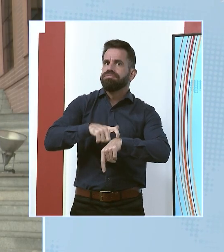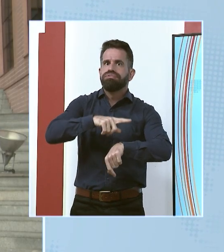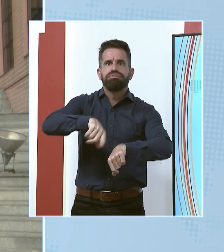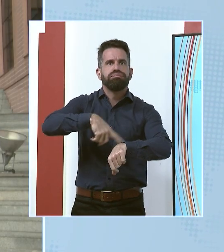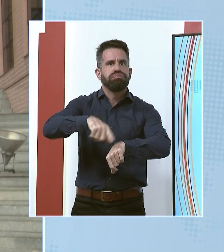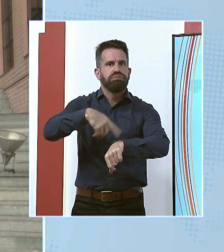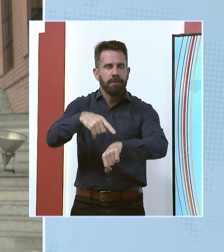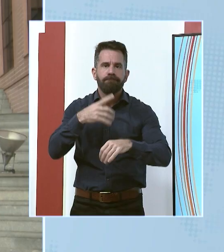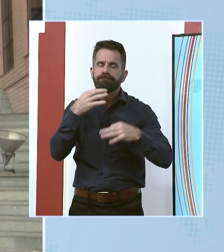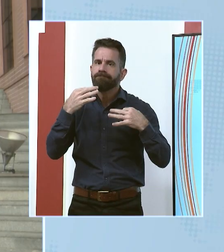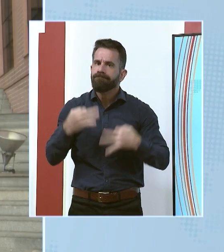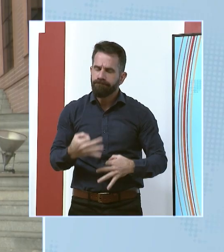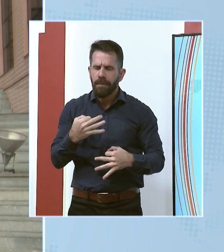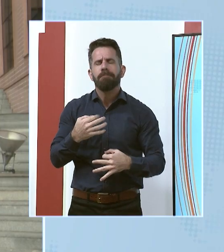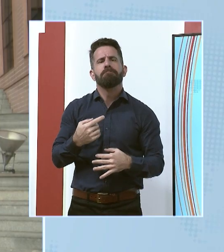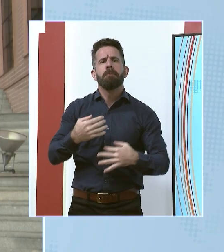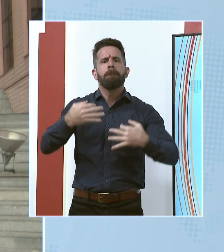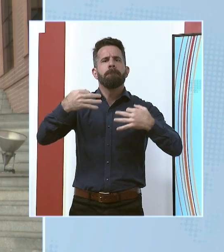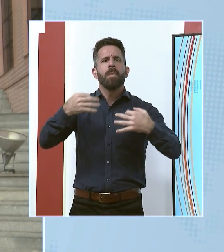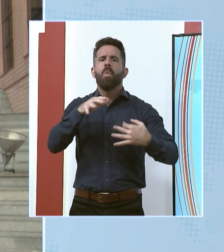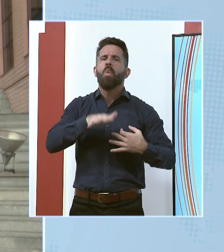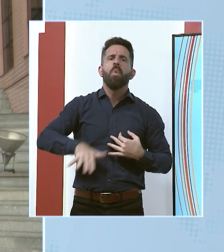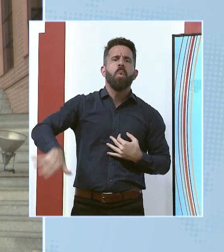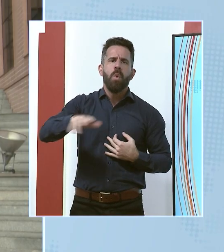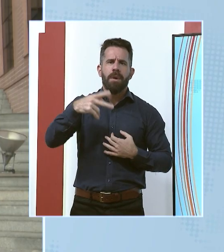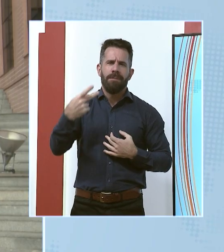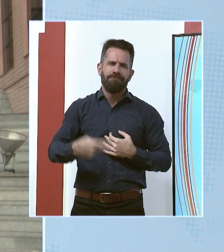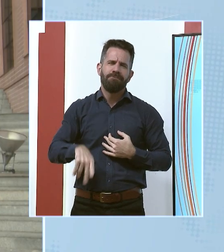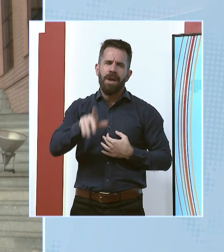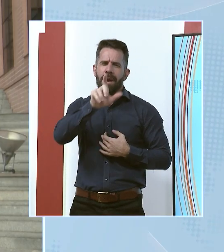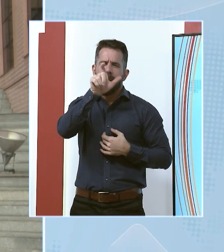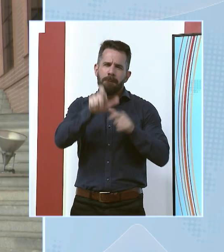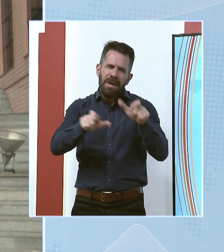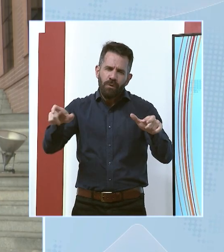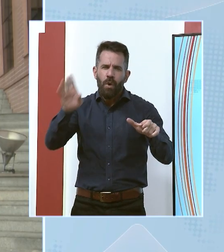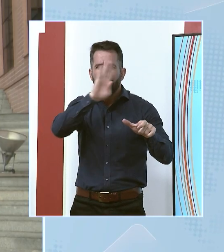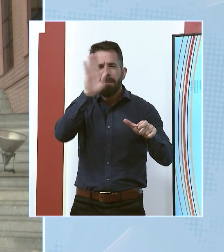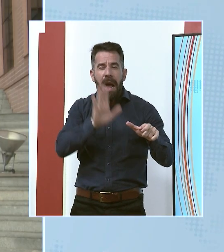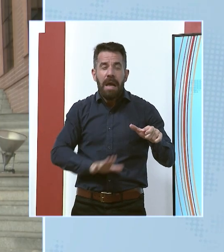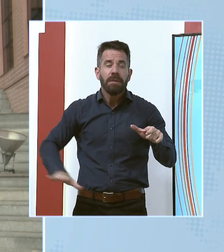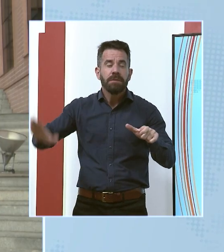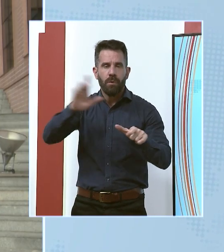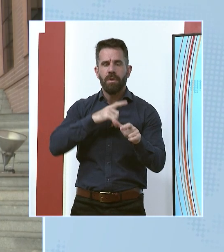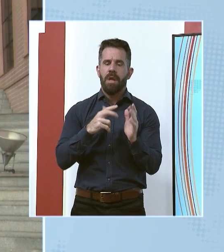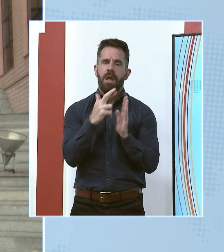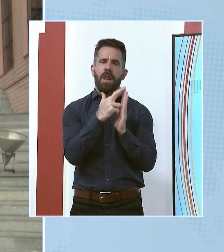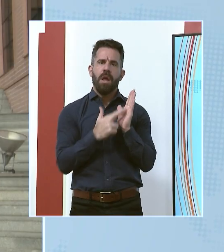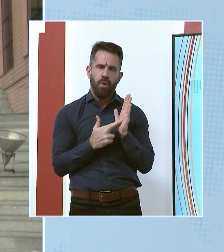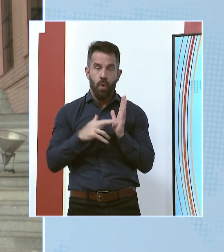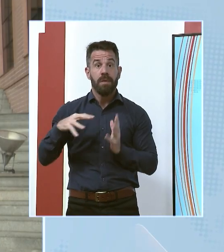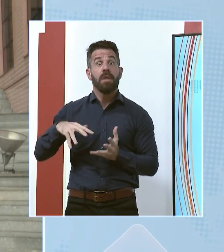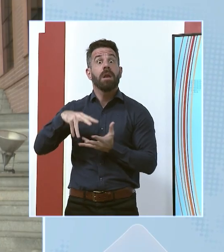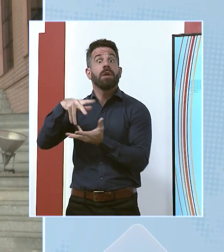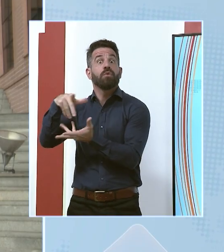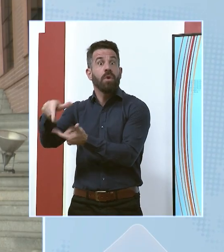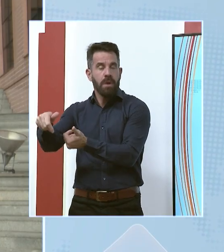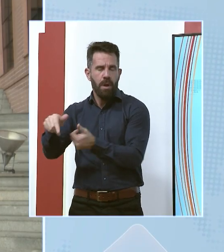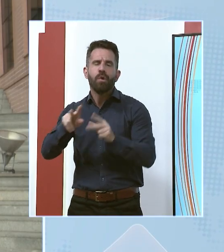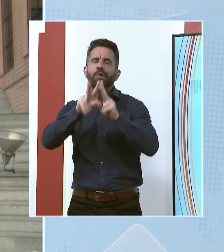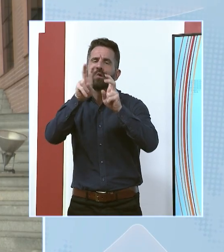É o tempo que o brasileiro fica navegando na internet, de acordo com o relatório internacional